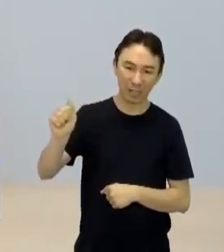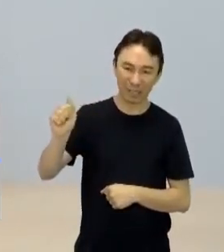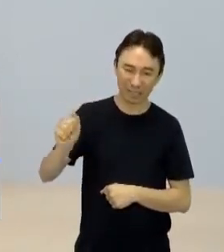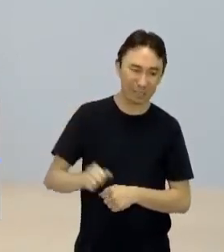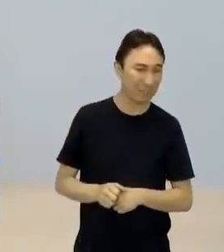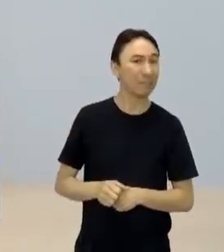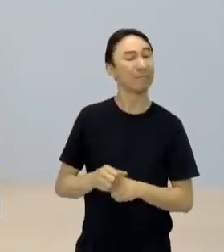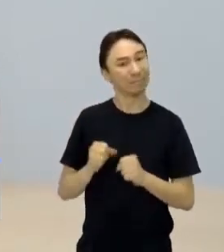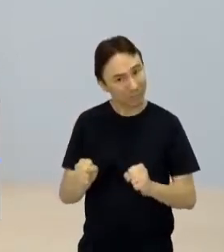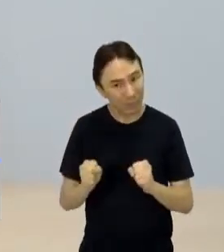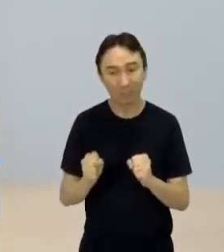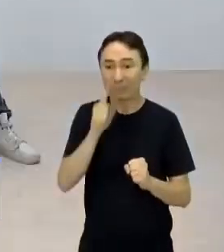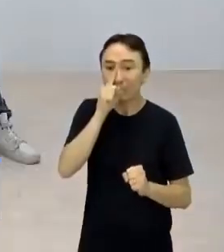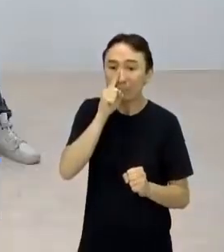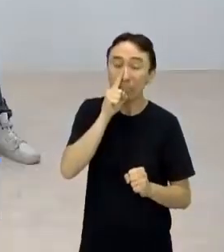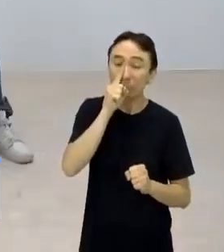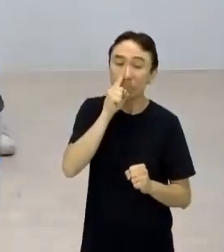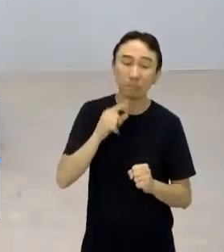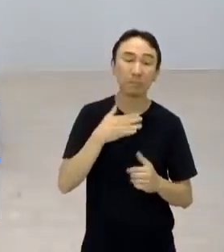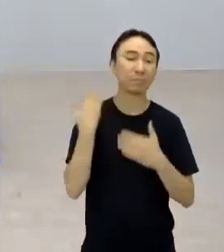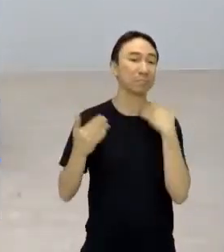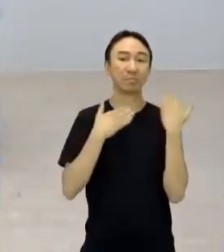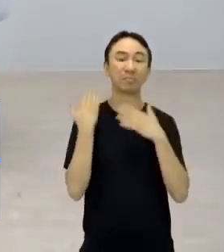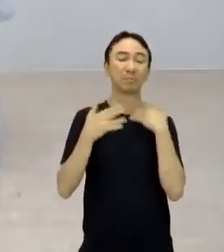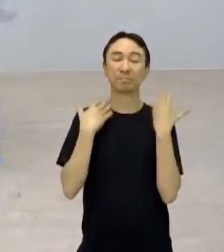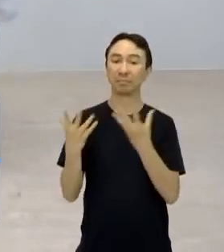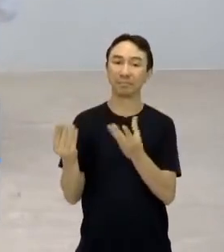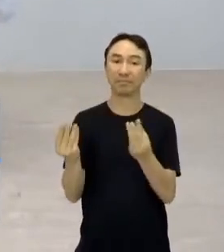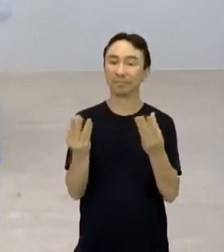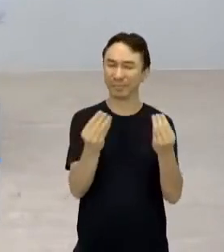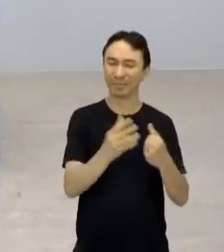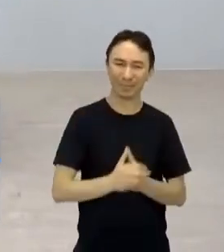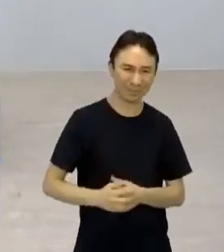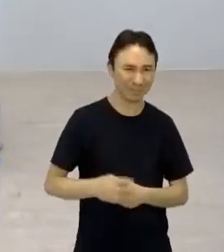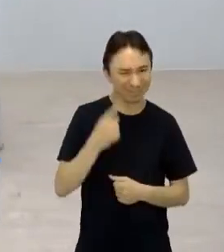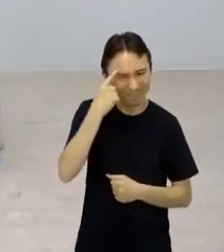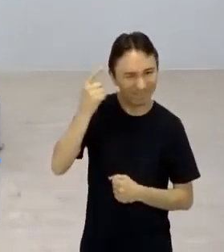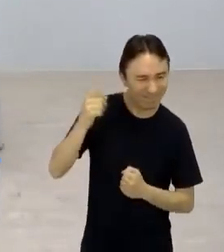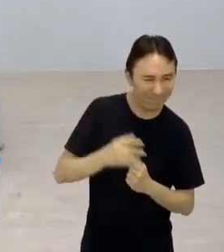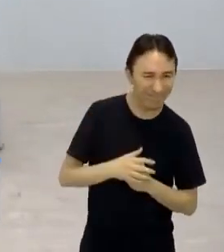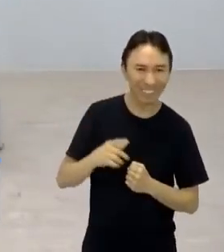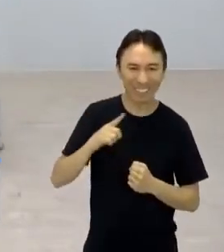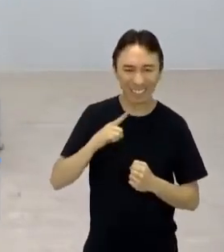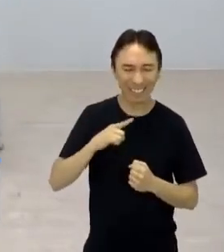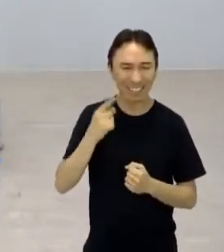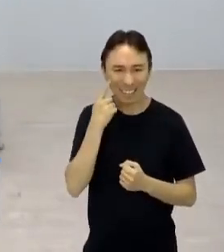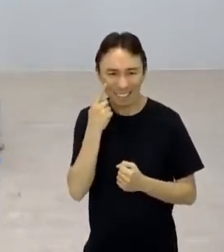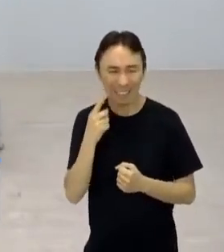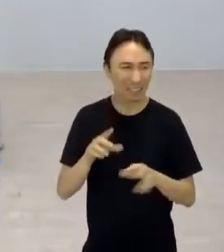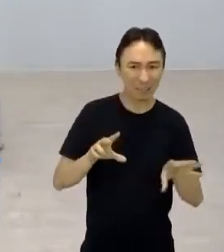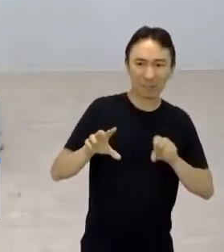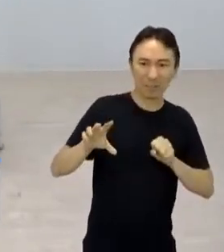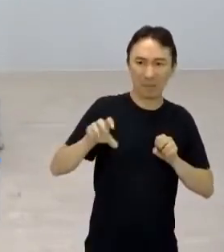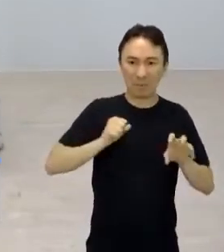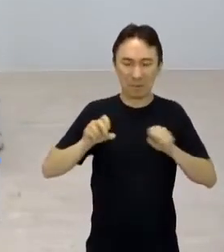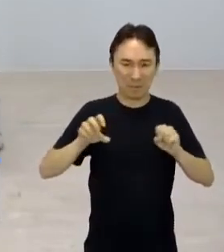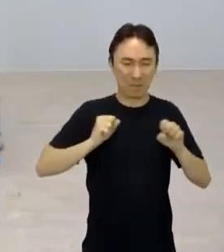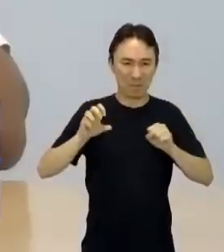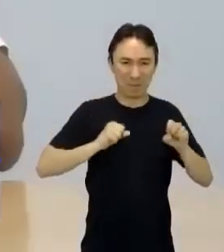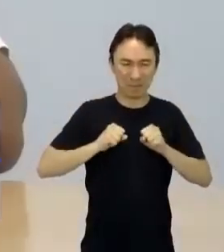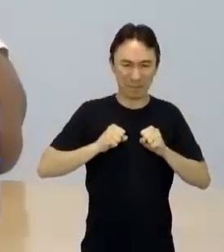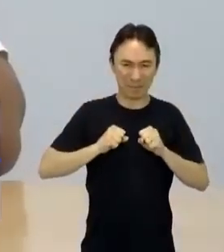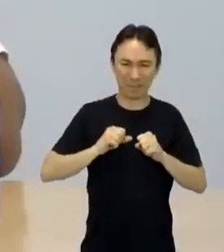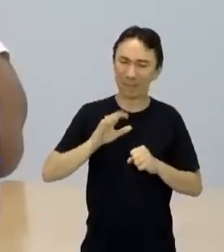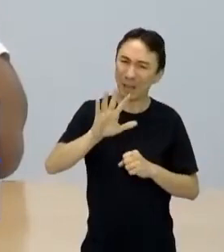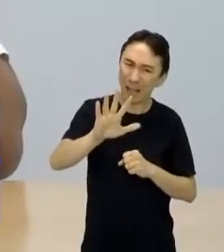pensou, a gente tem ideia de hoje, historicamente, né? Como que a gente entra em pânico com essa coisa do pessoal pegando, morrendo e tudo mais. Você já